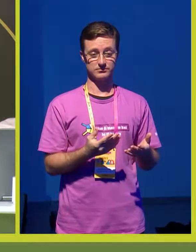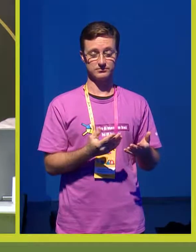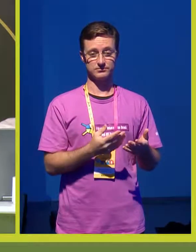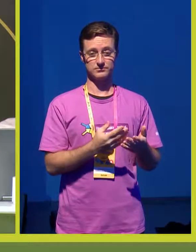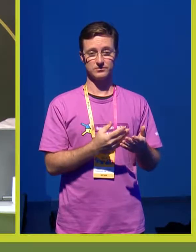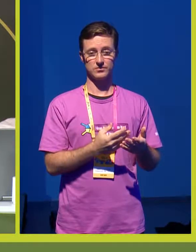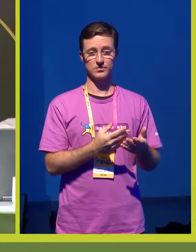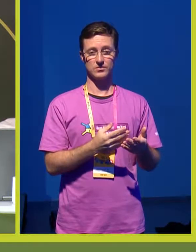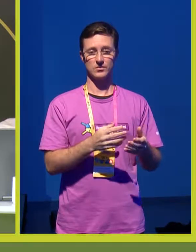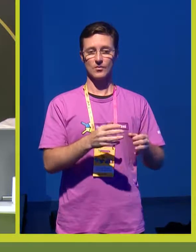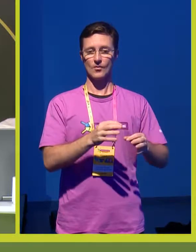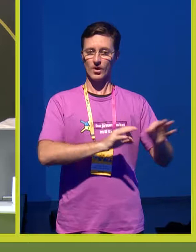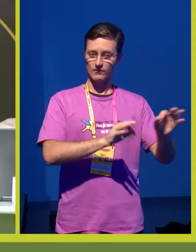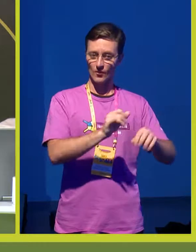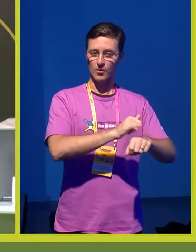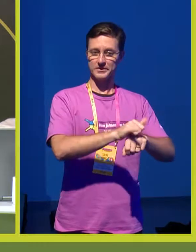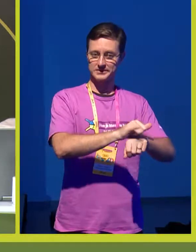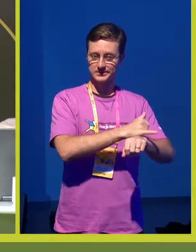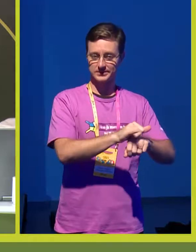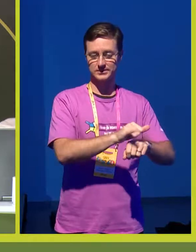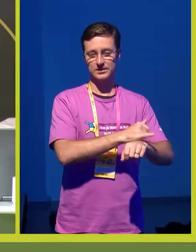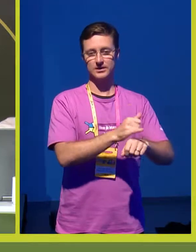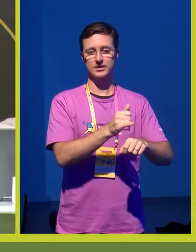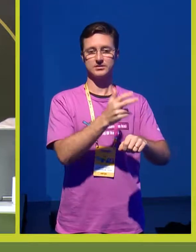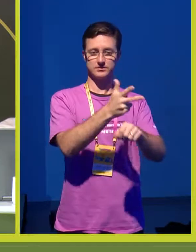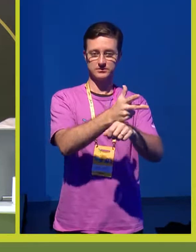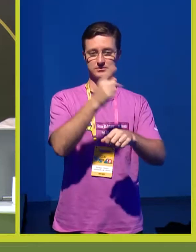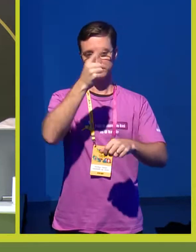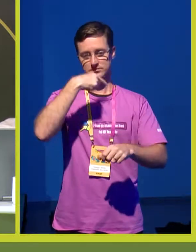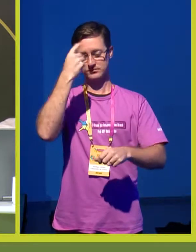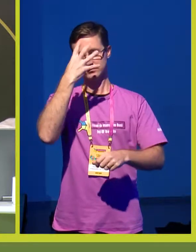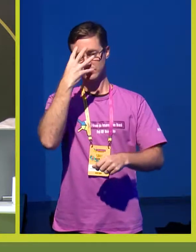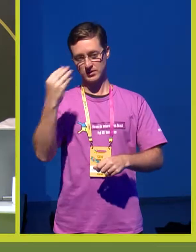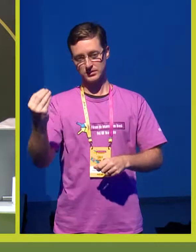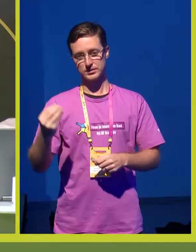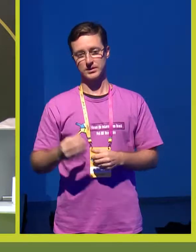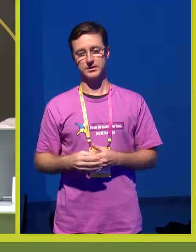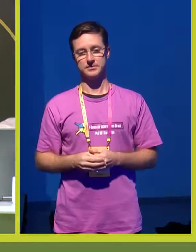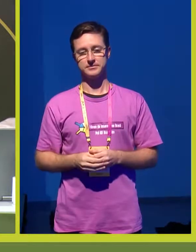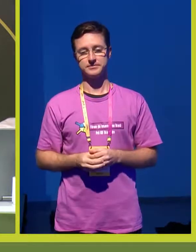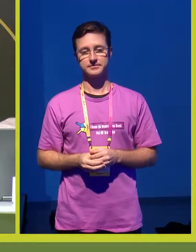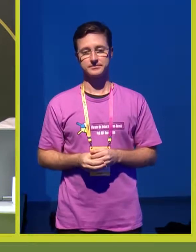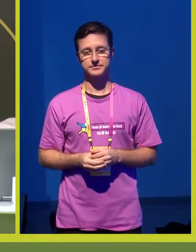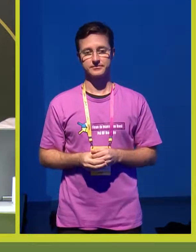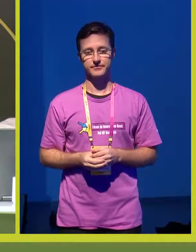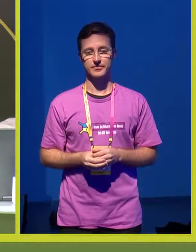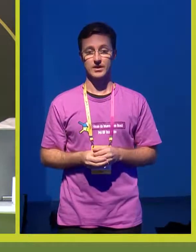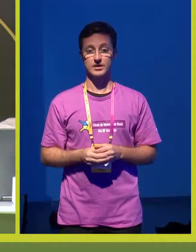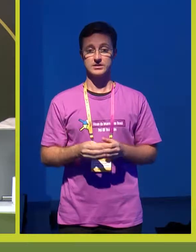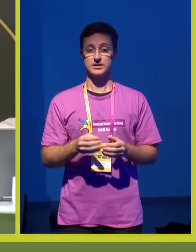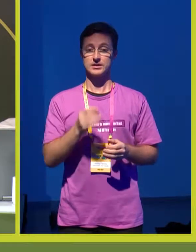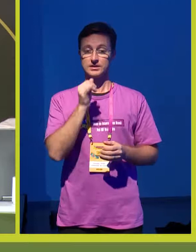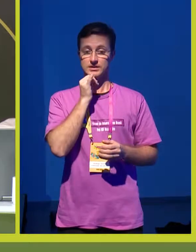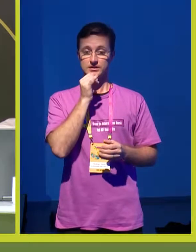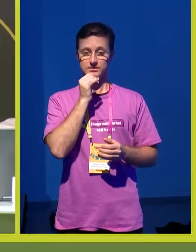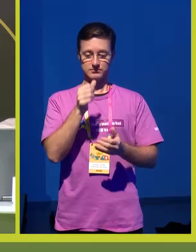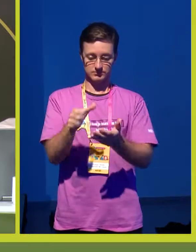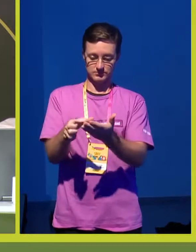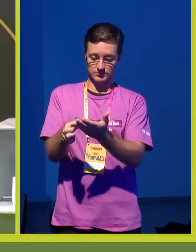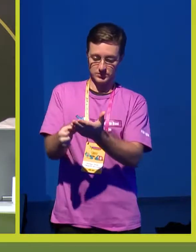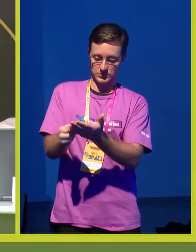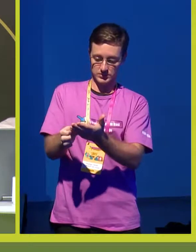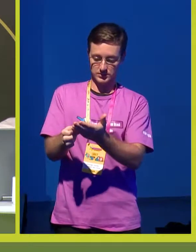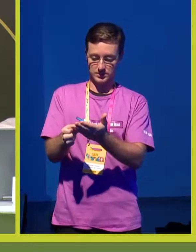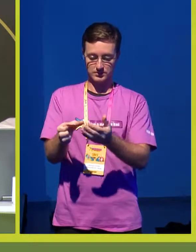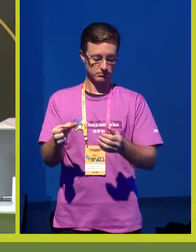vigilância a partir de reconhecimento facial. O confronto de impressões digitais é uma realidade comum,